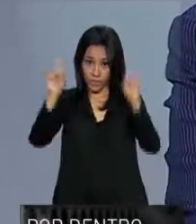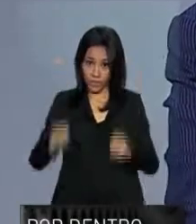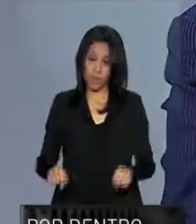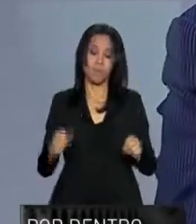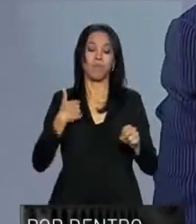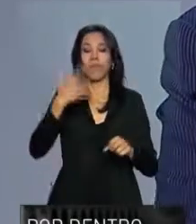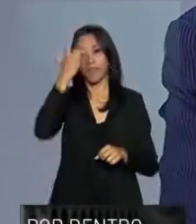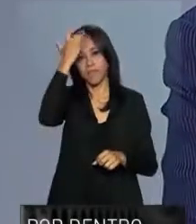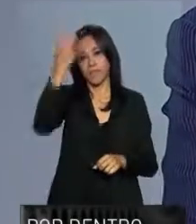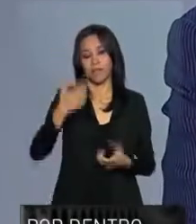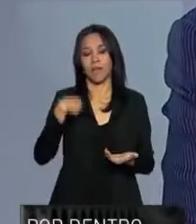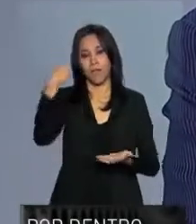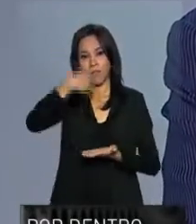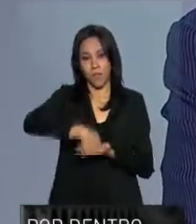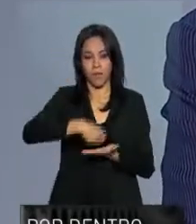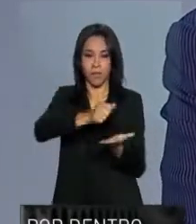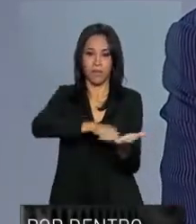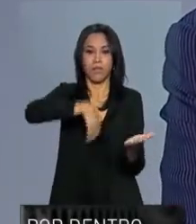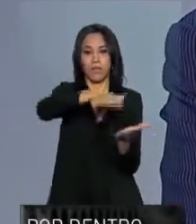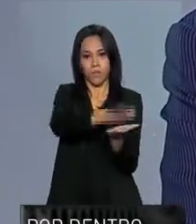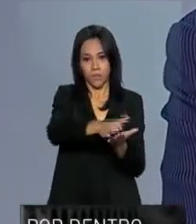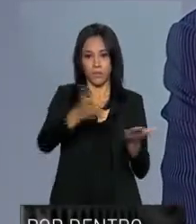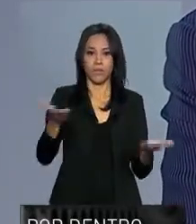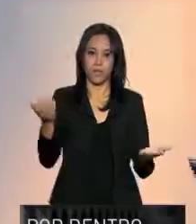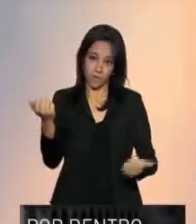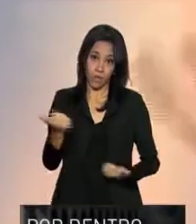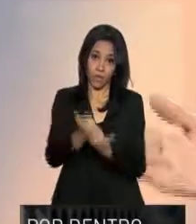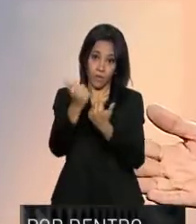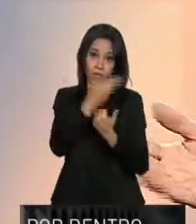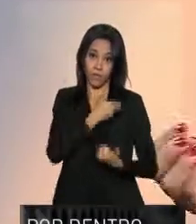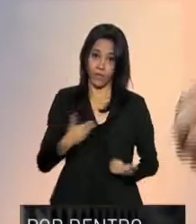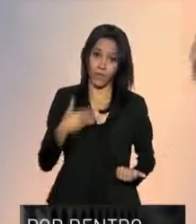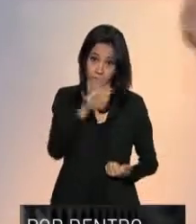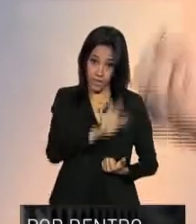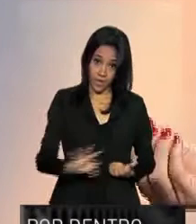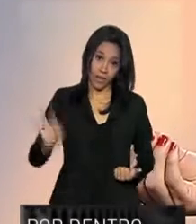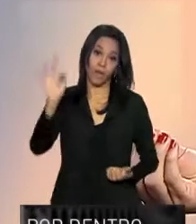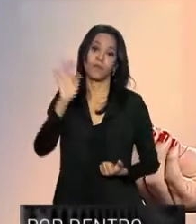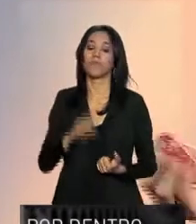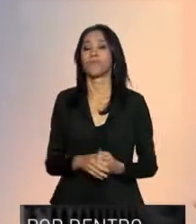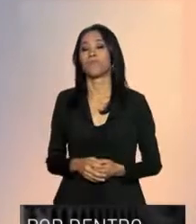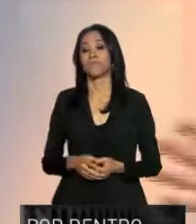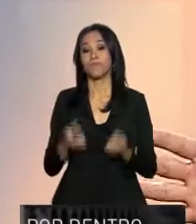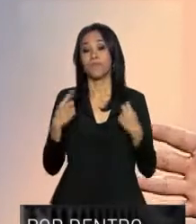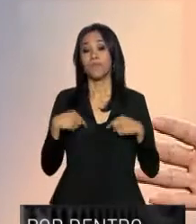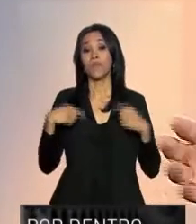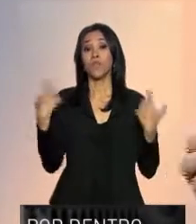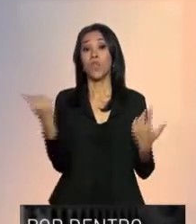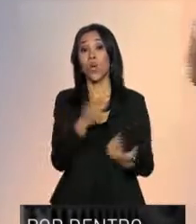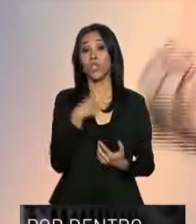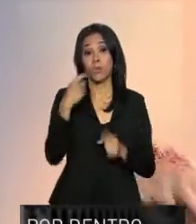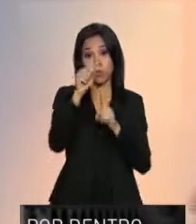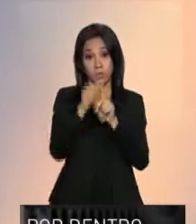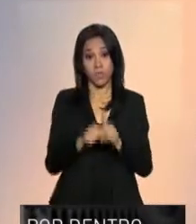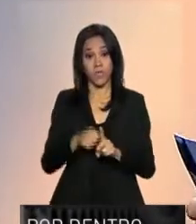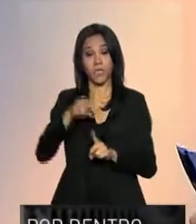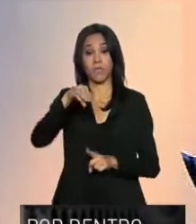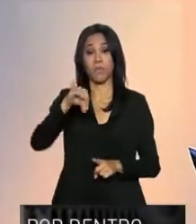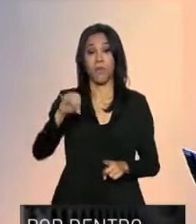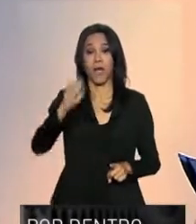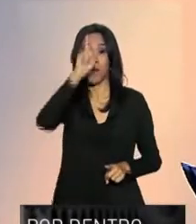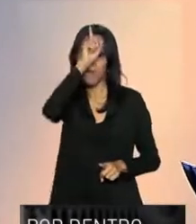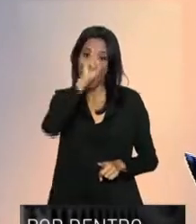que o governo federal promove o cidadão brasileiro bombini se nós estamos no maior marelo que é um período de concentração sobre a